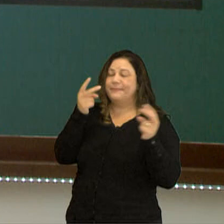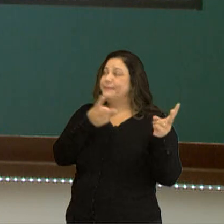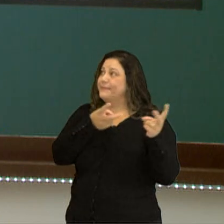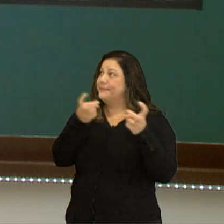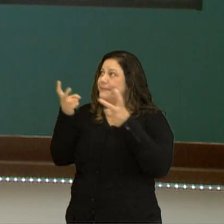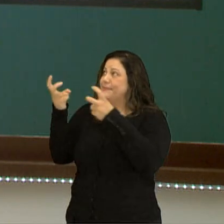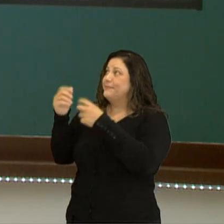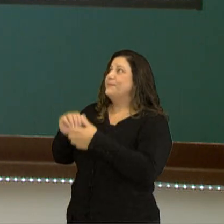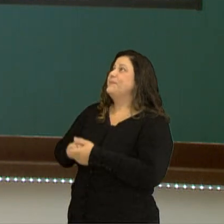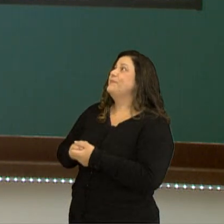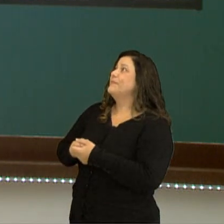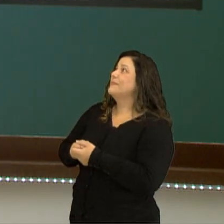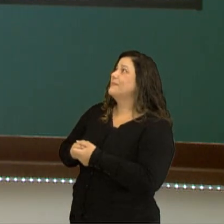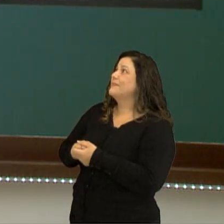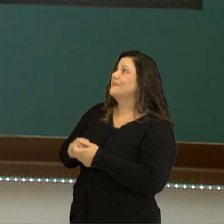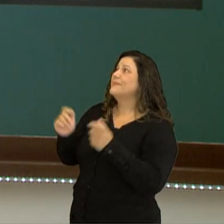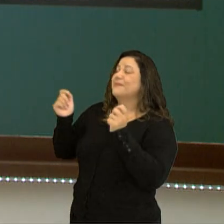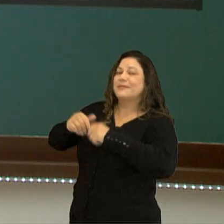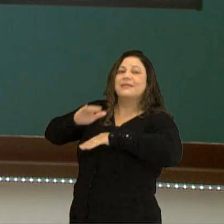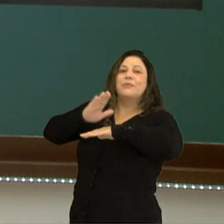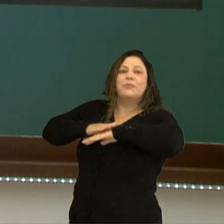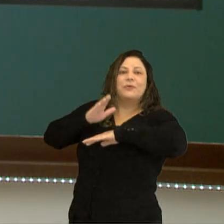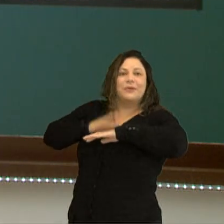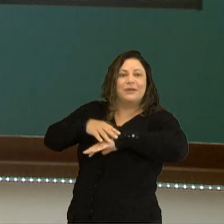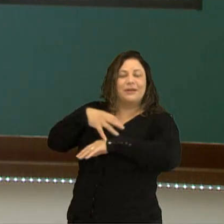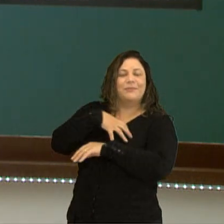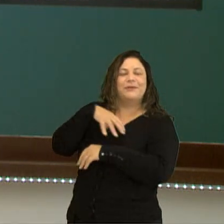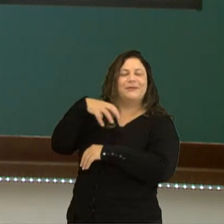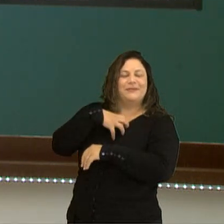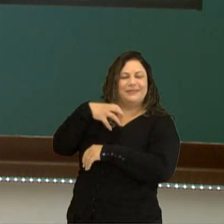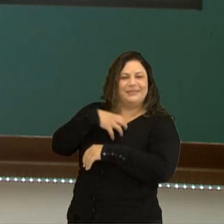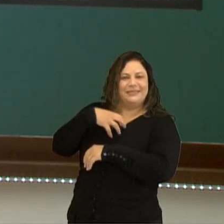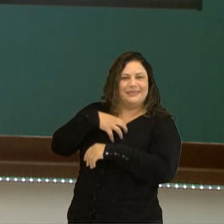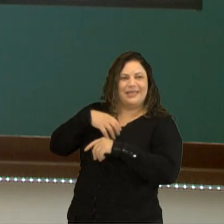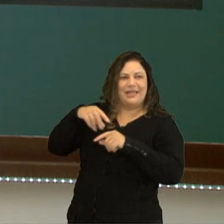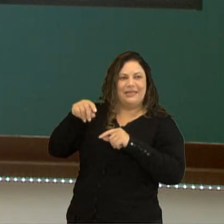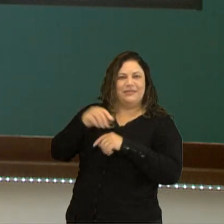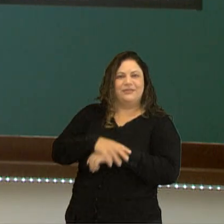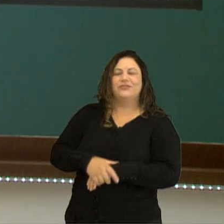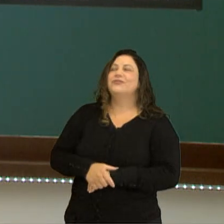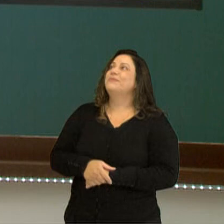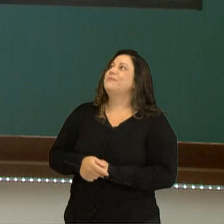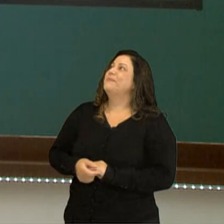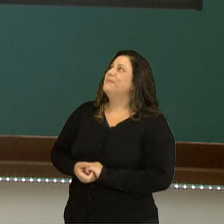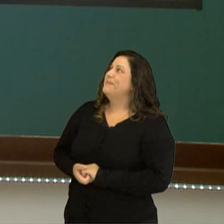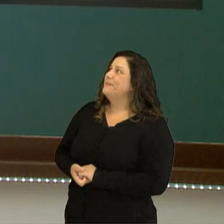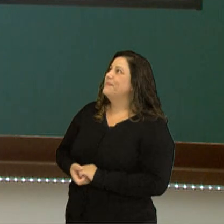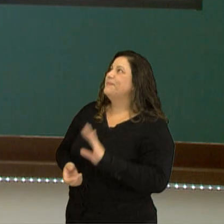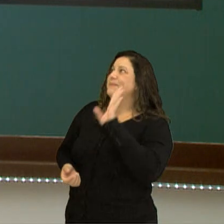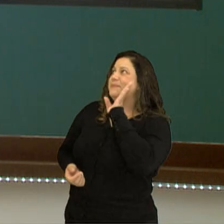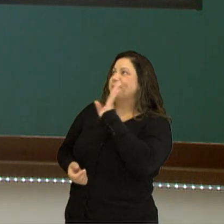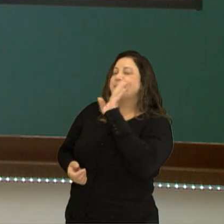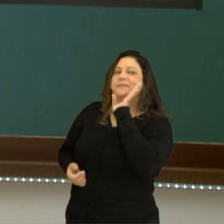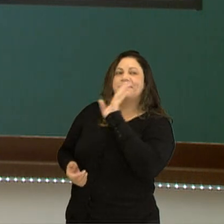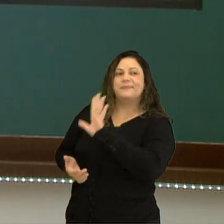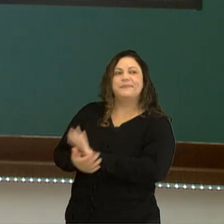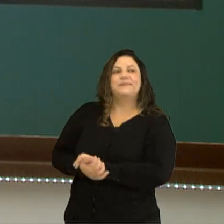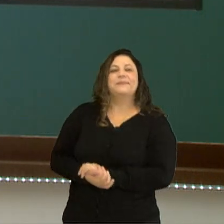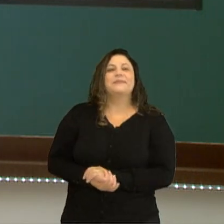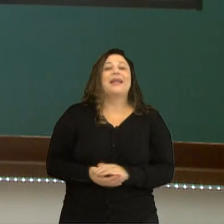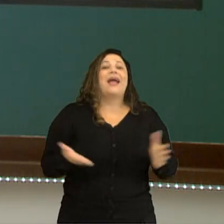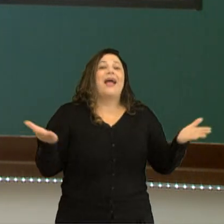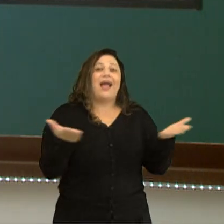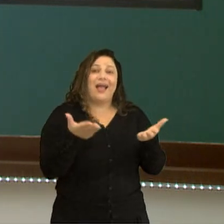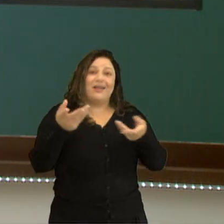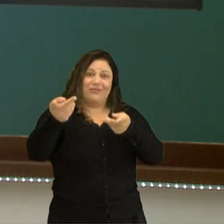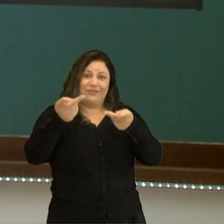de poder pôr a mão e sentir, né, os contornos e os adornos. Legal! Agora eu vou